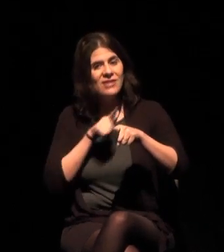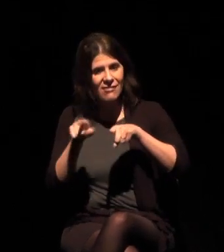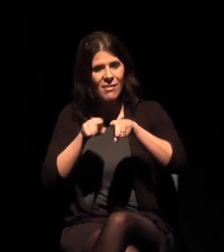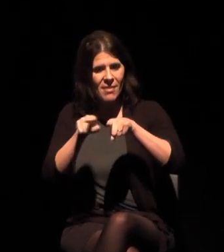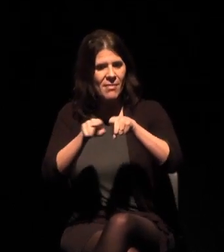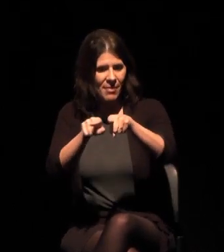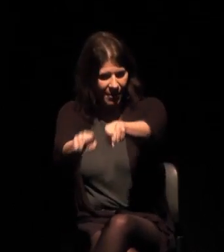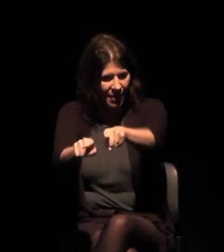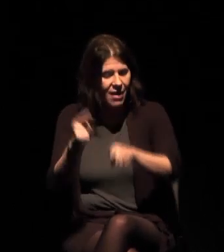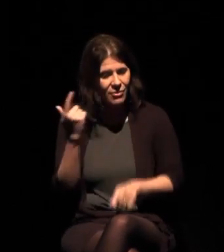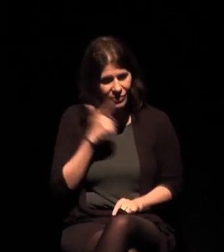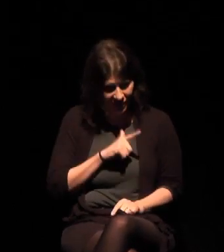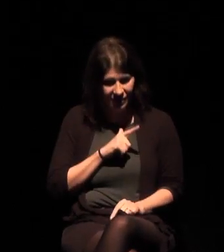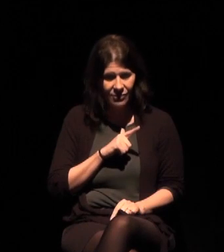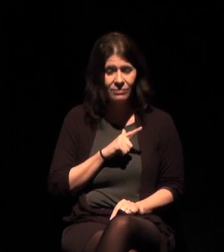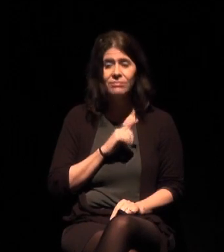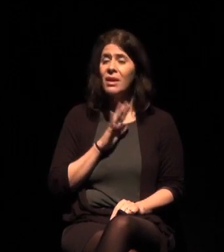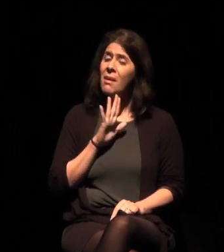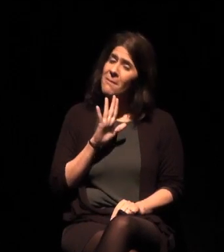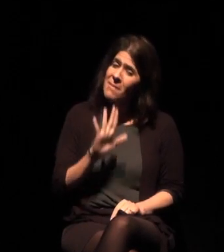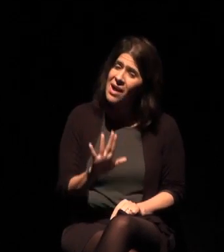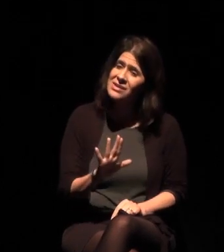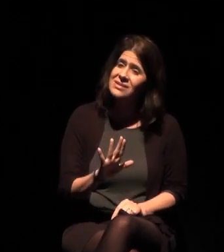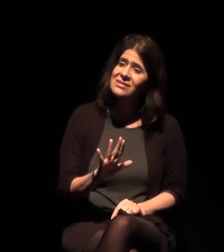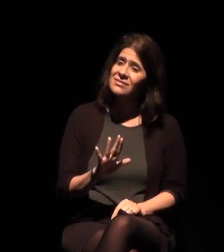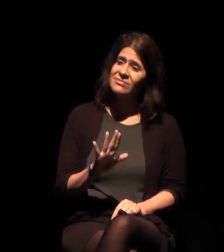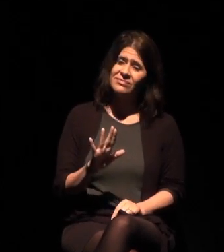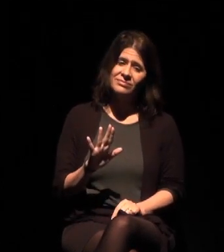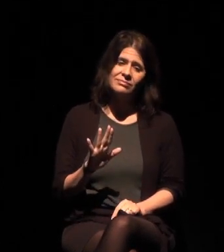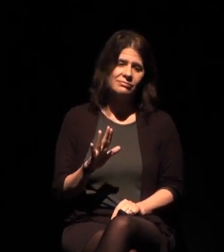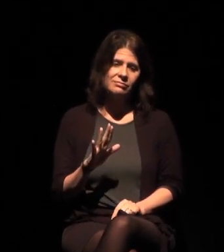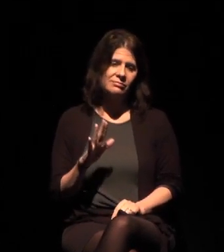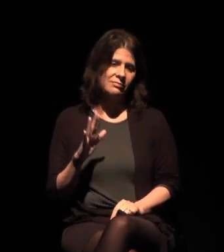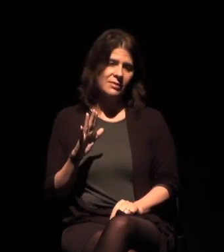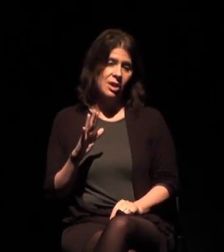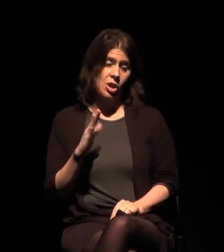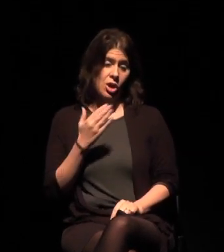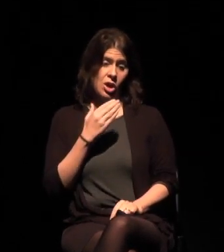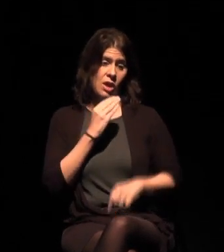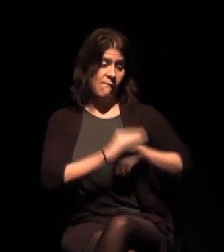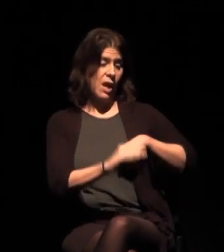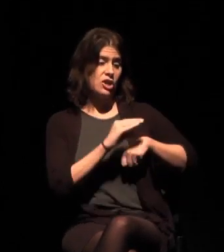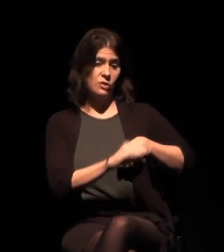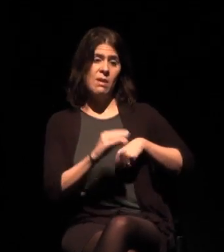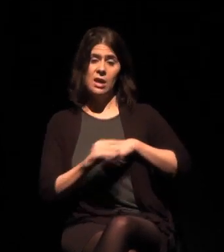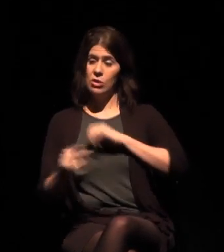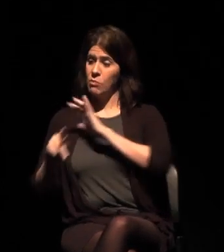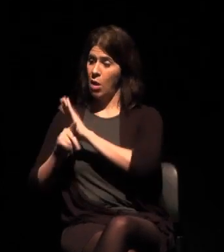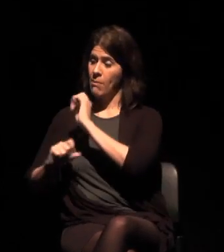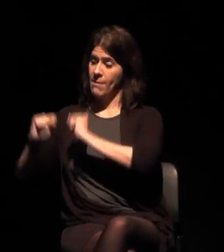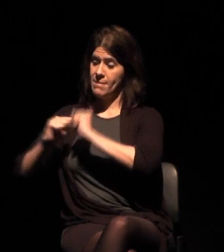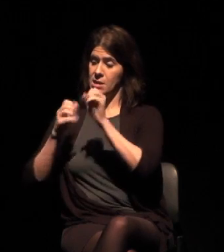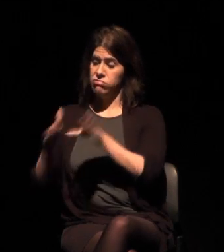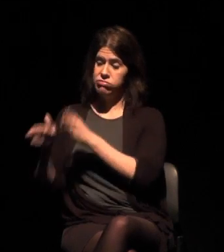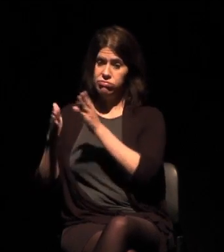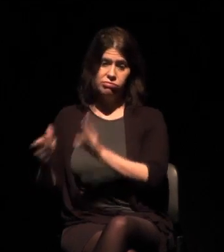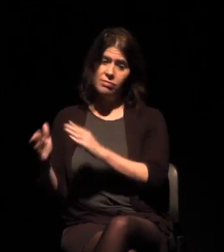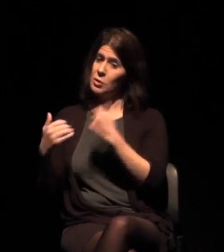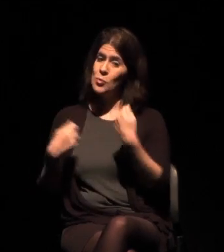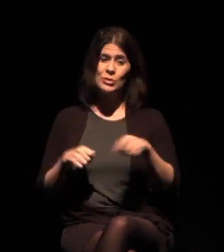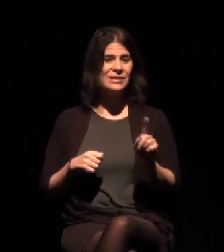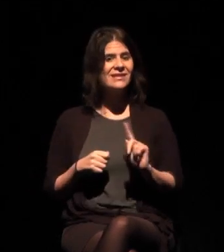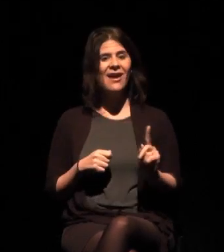num comboio que não precisou dos investimentos que antes em industrialização exigia tanto